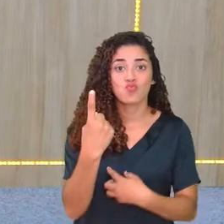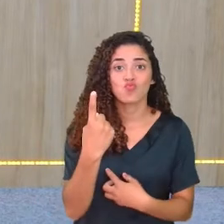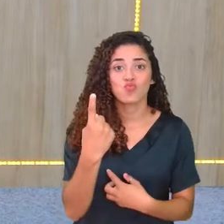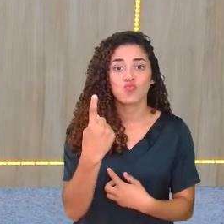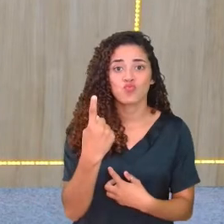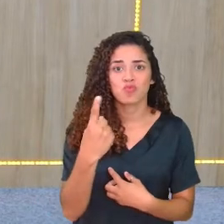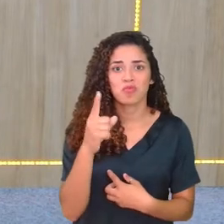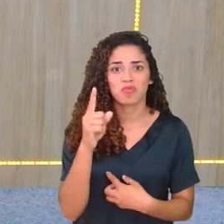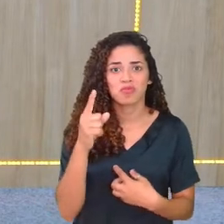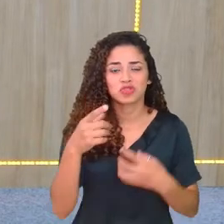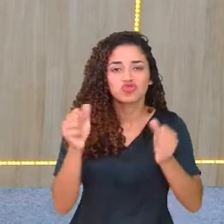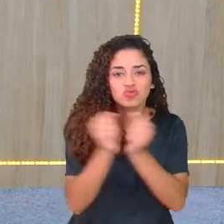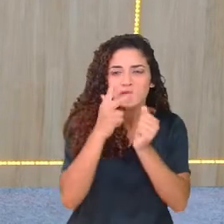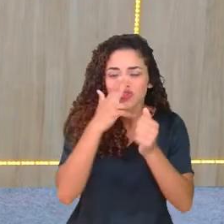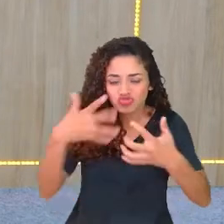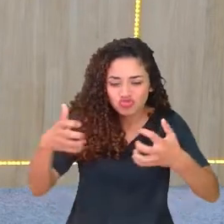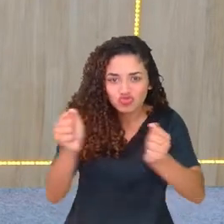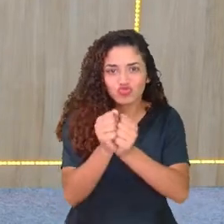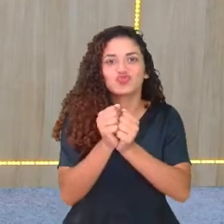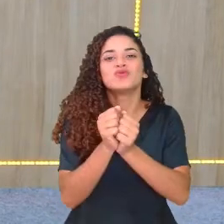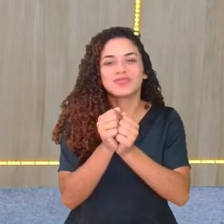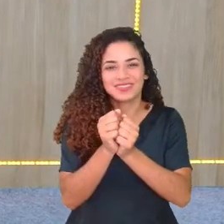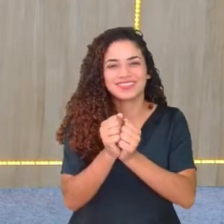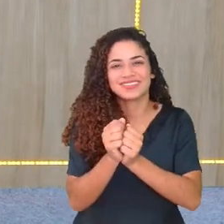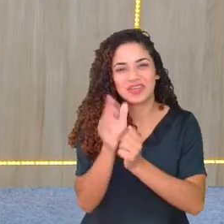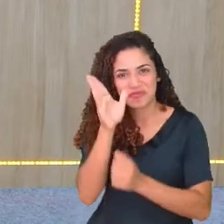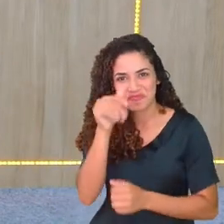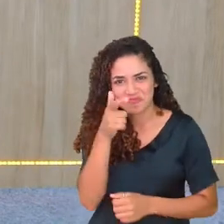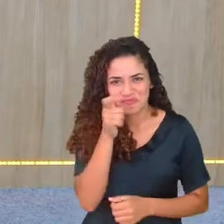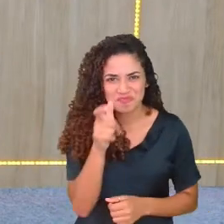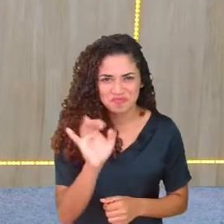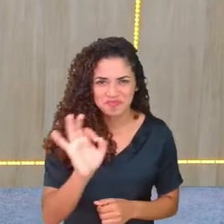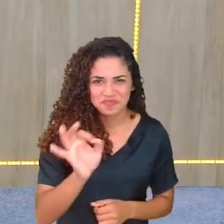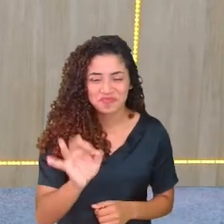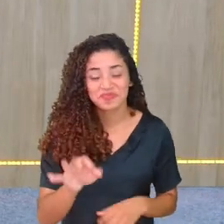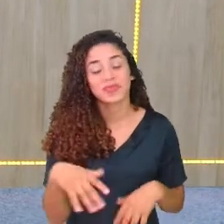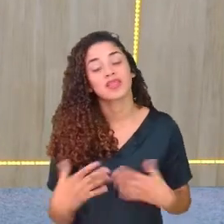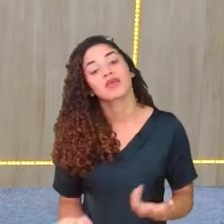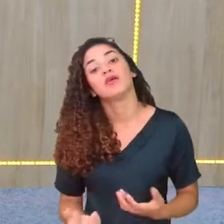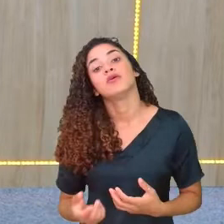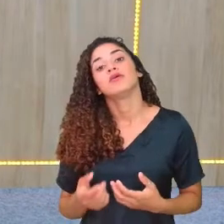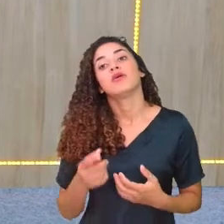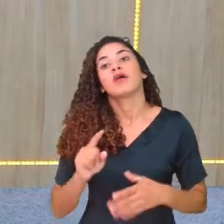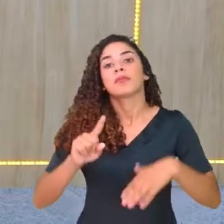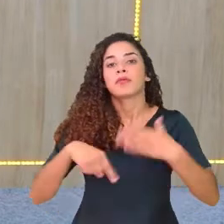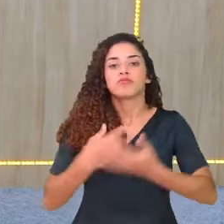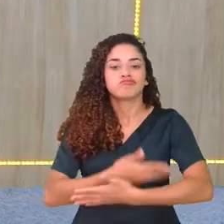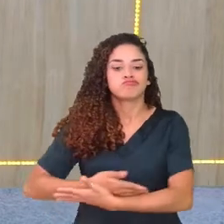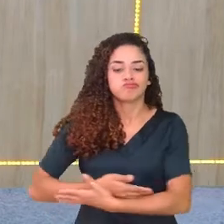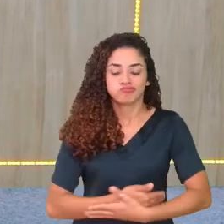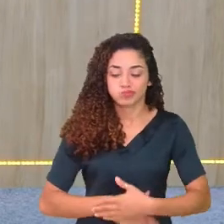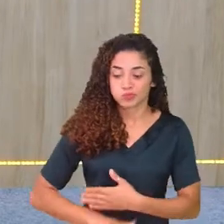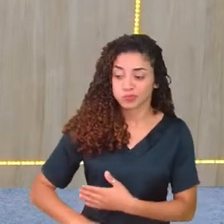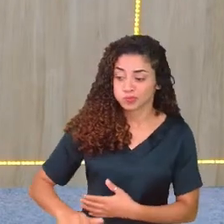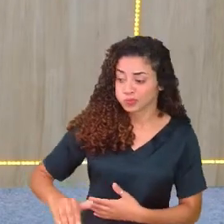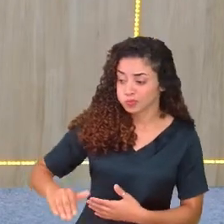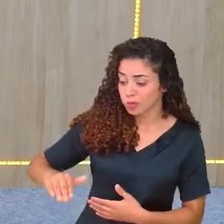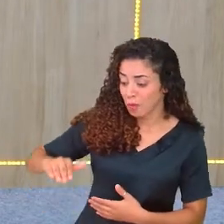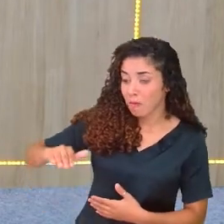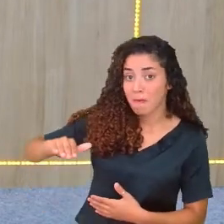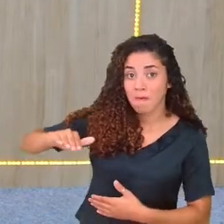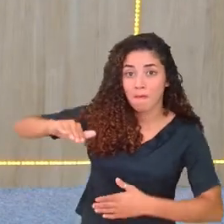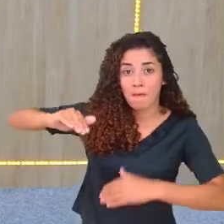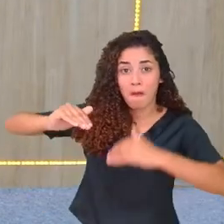que curiosidade interessante. Então, à medida que esse novo indivíduo ele vai se desenvolvendo, e a gente vai ver também